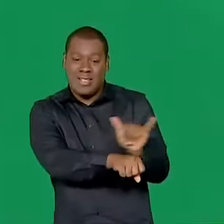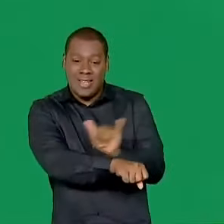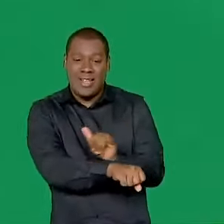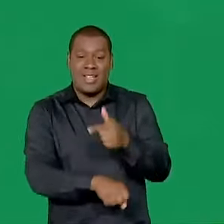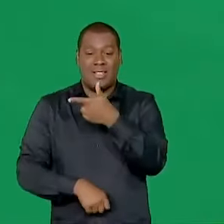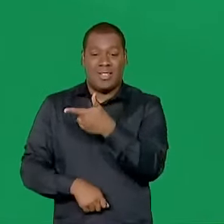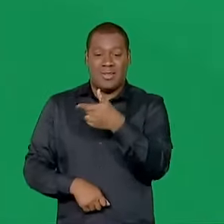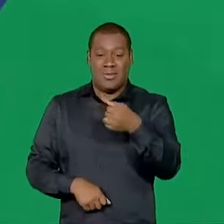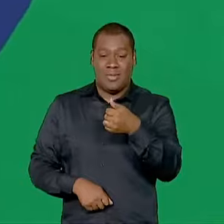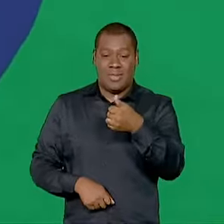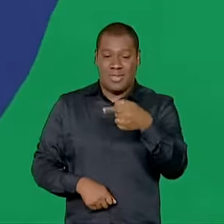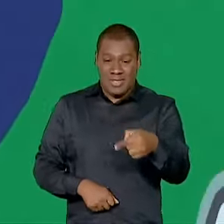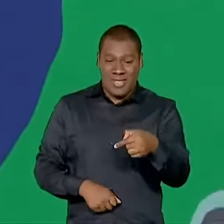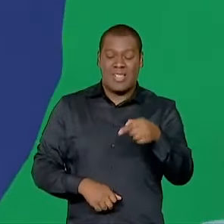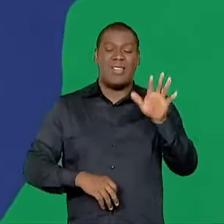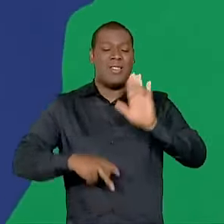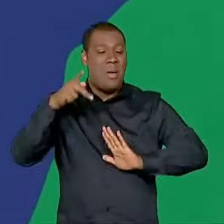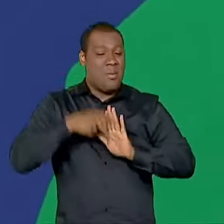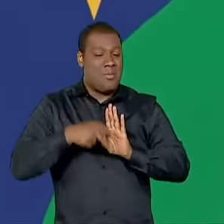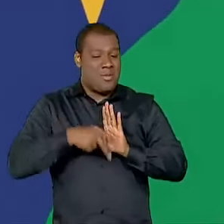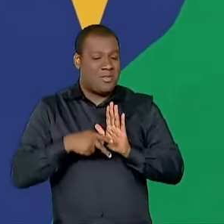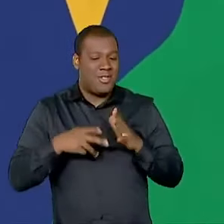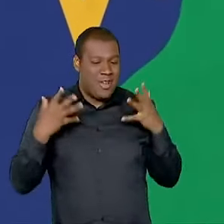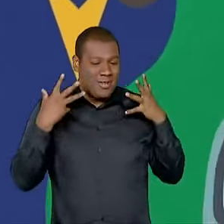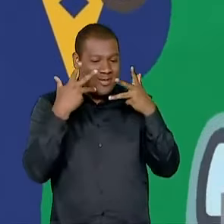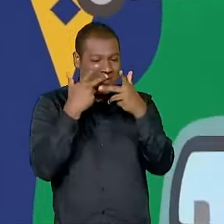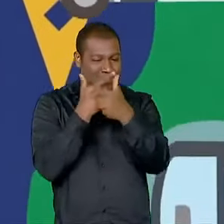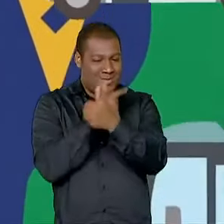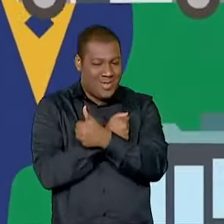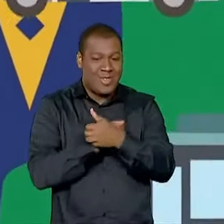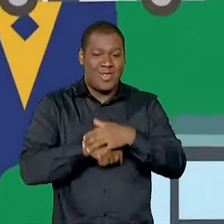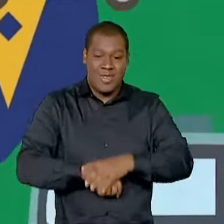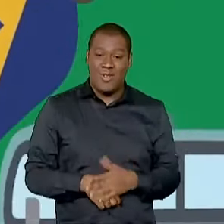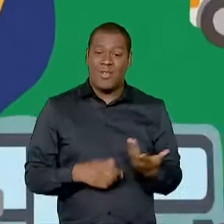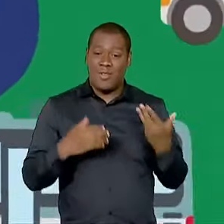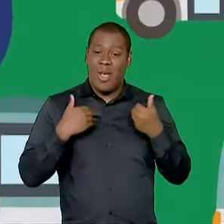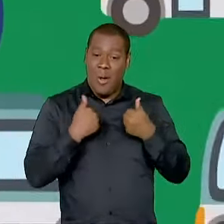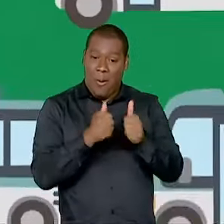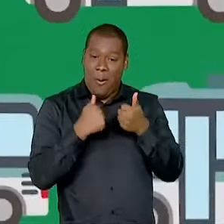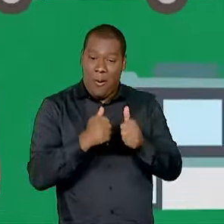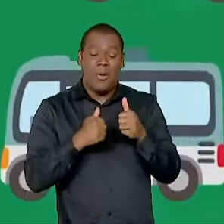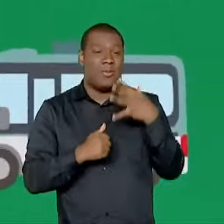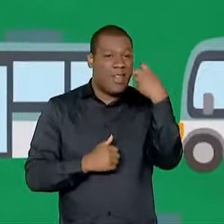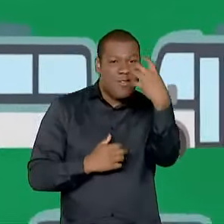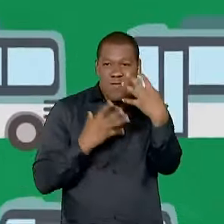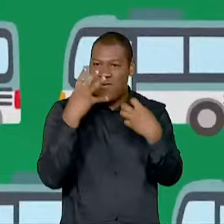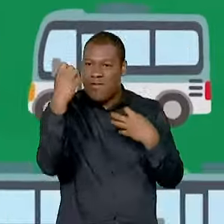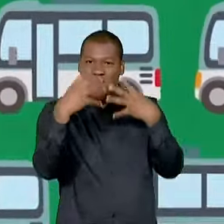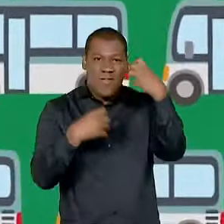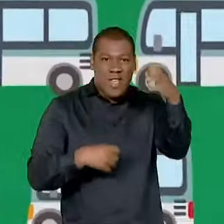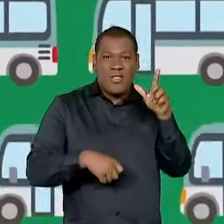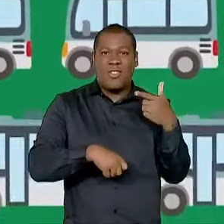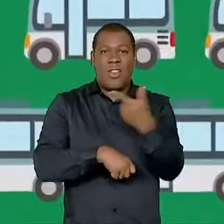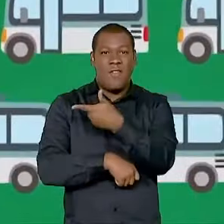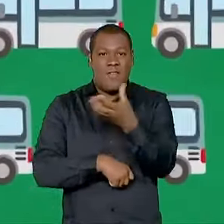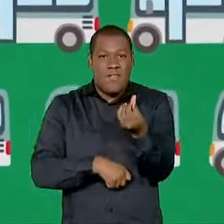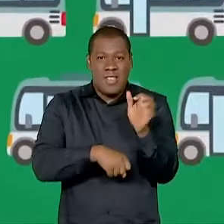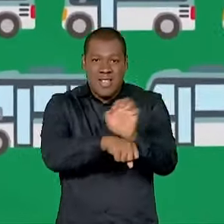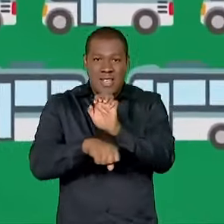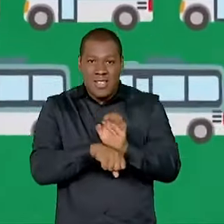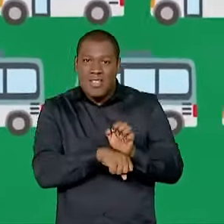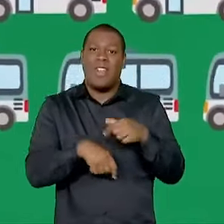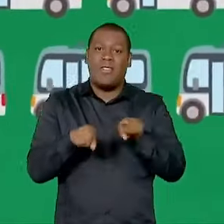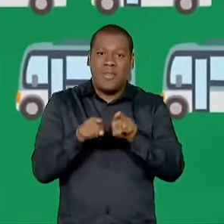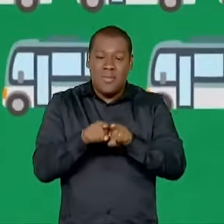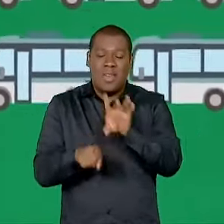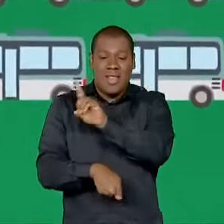O plano foi construído do jeitinho que a gente faz, com caravanas participativas que percorreram os 26 estados e o Distrito